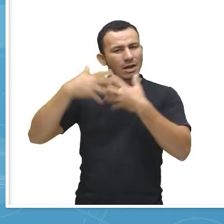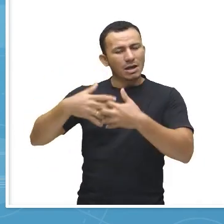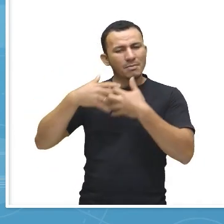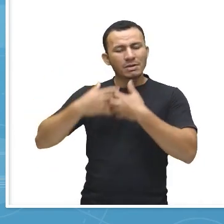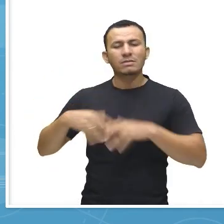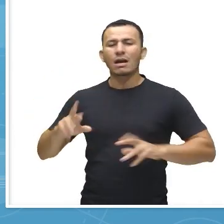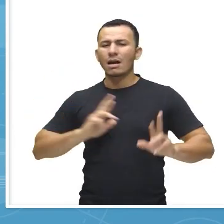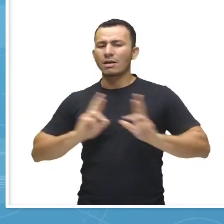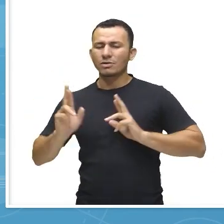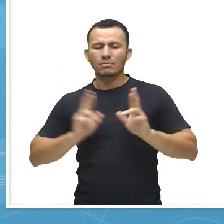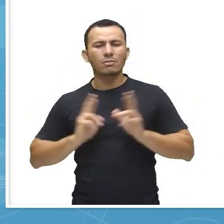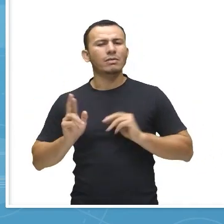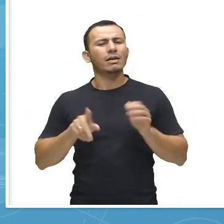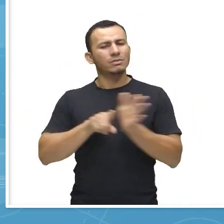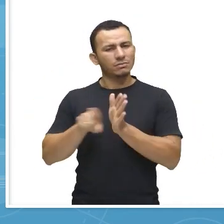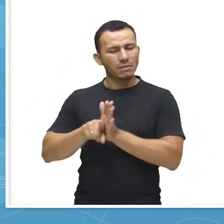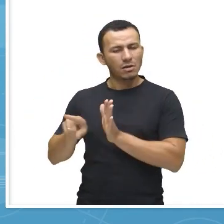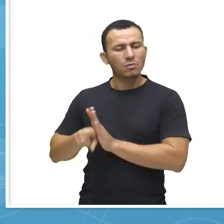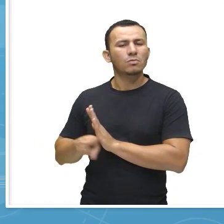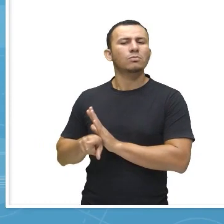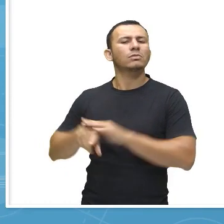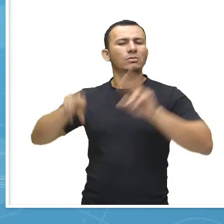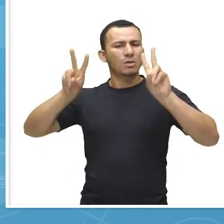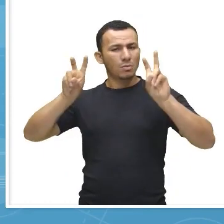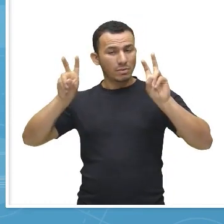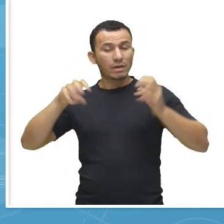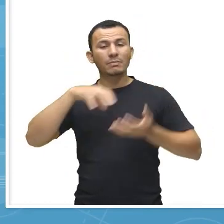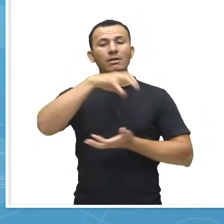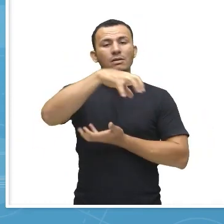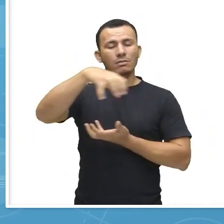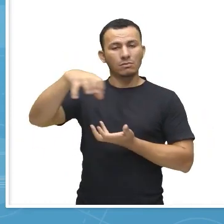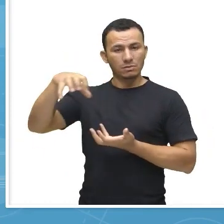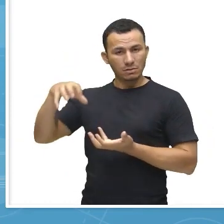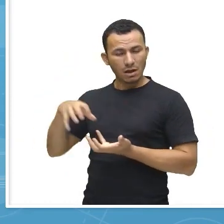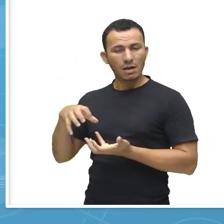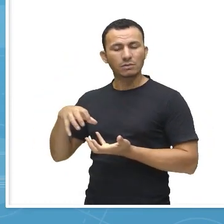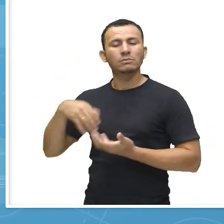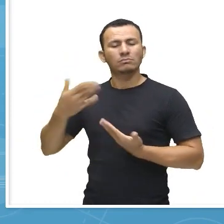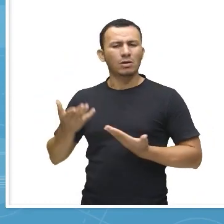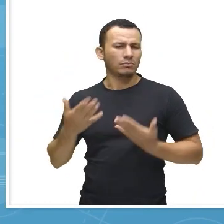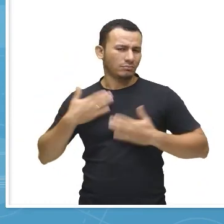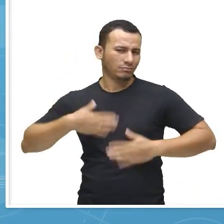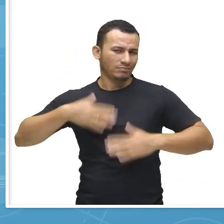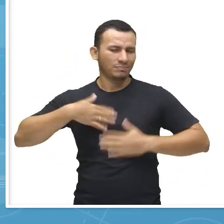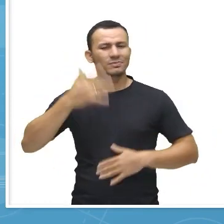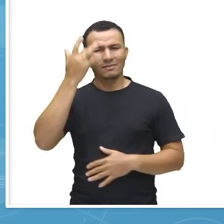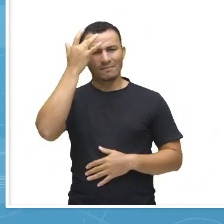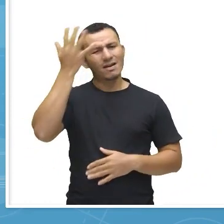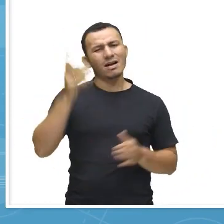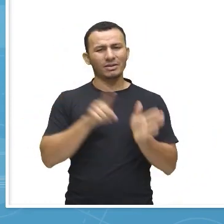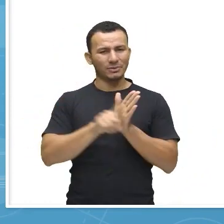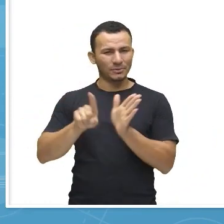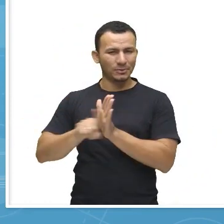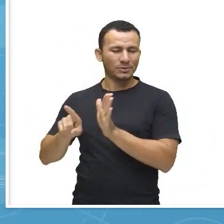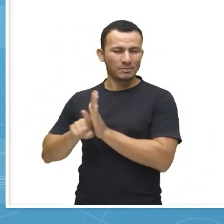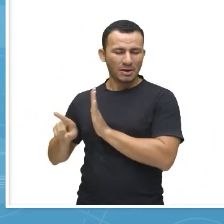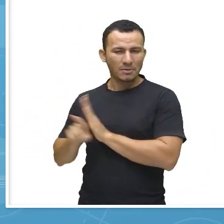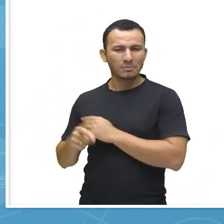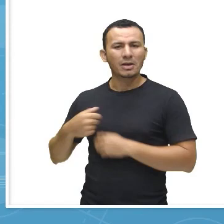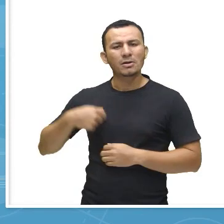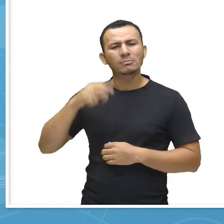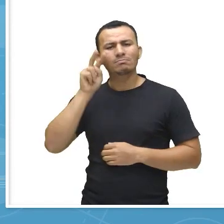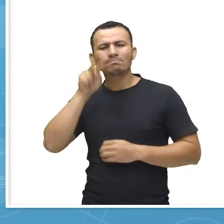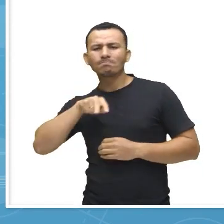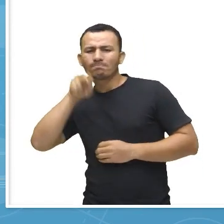2 questões sobre a aula, que é sobre continentes. Então, tranquilas questões. Estava dando uma olhada